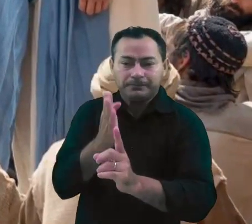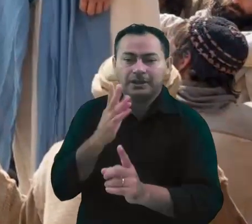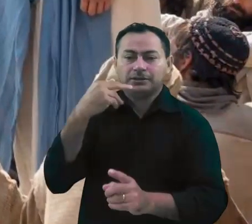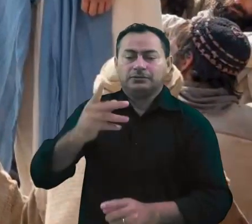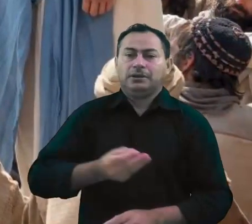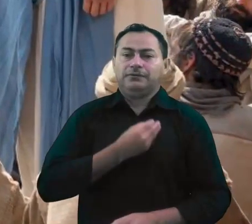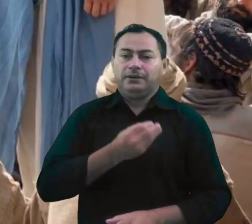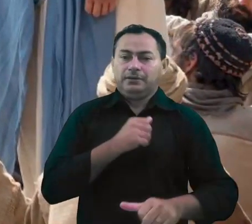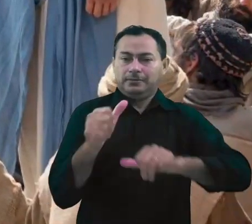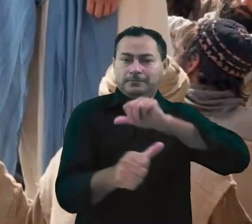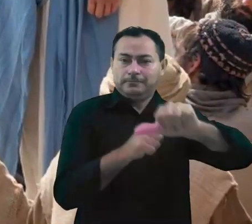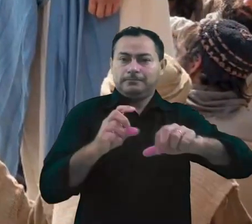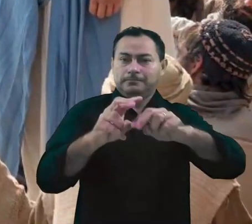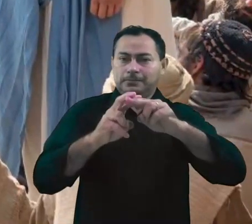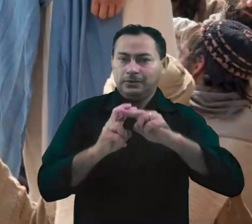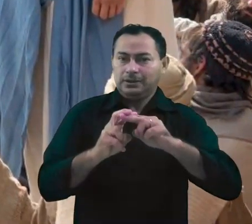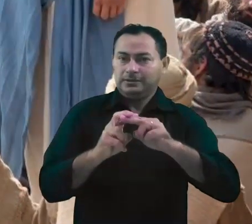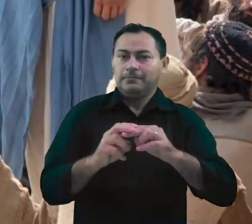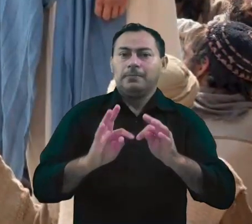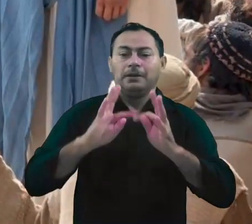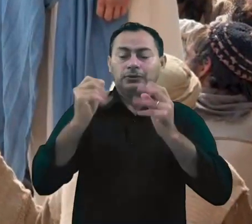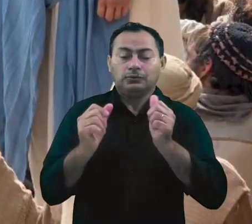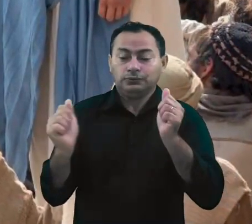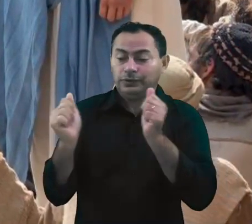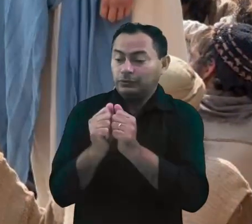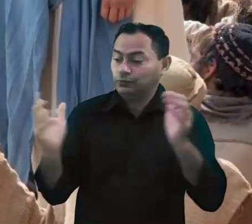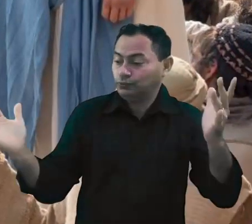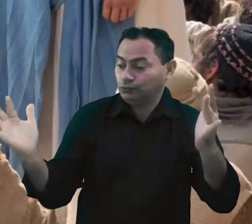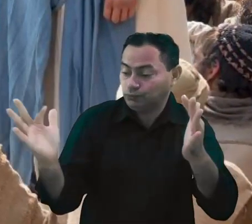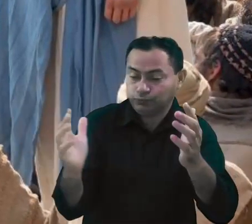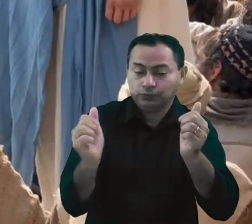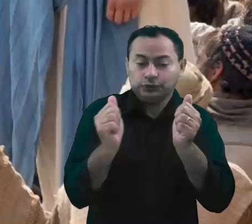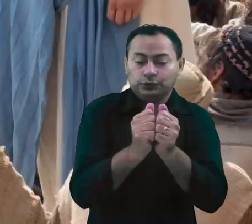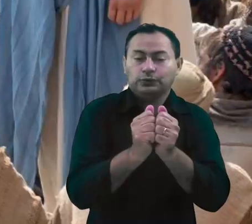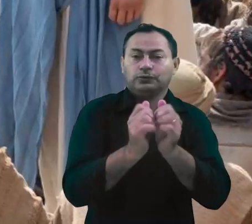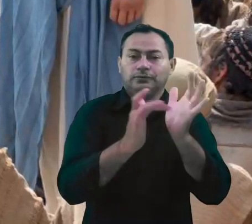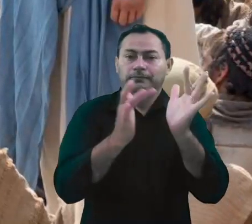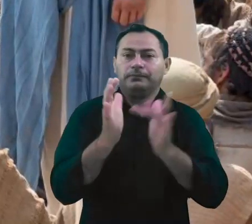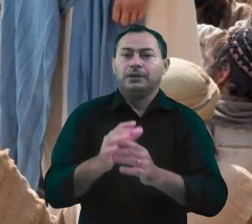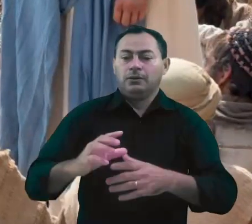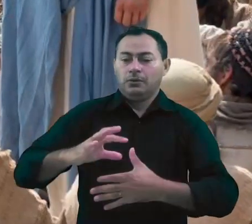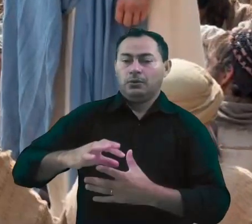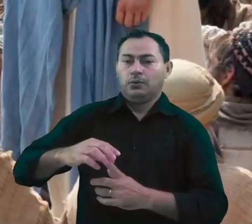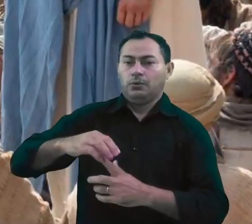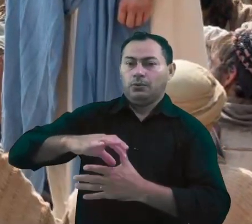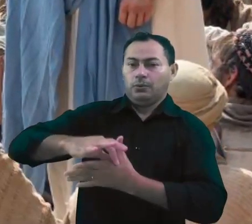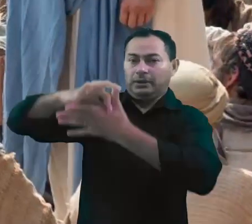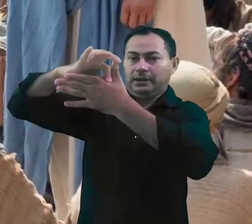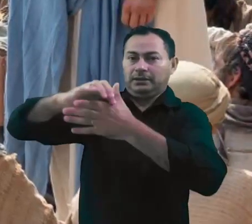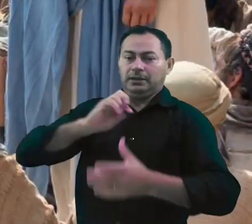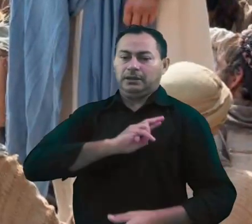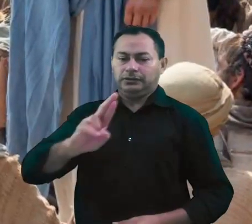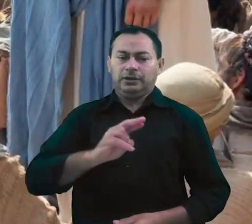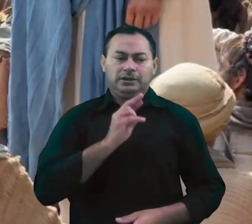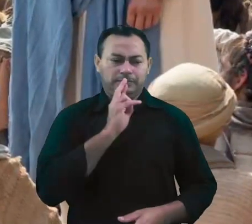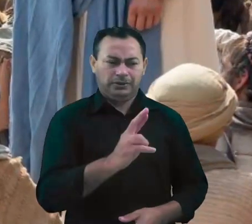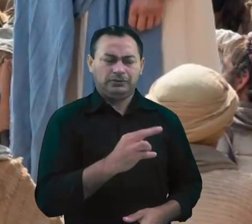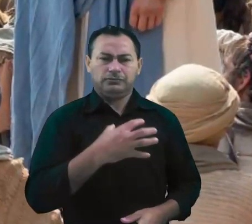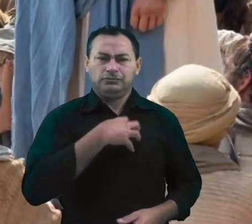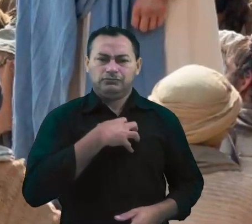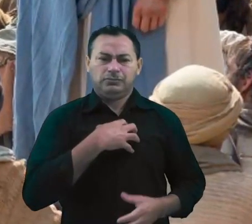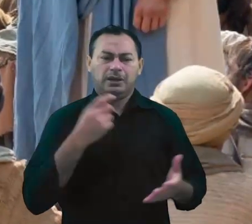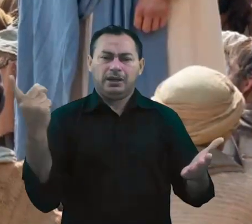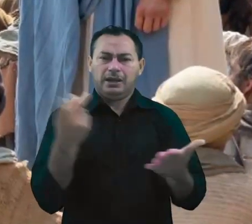atingia diretamente suas vidas. Por isso eles estavam todos ao redor de Jesus. Os líderes religiosos, entretanto, responderam